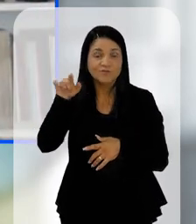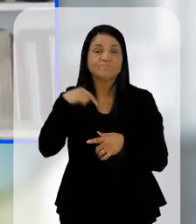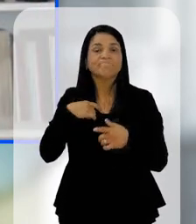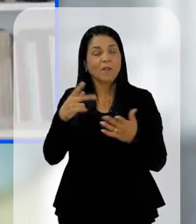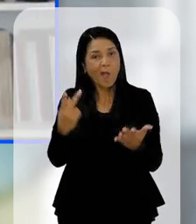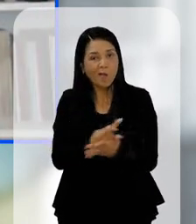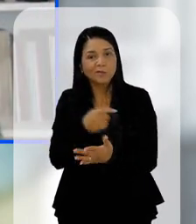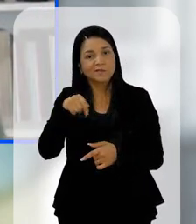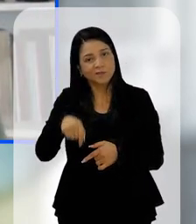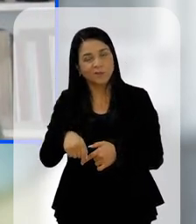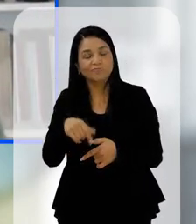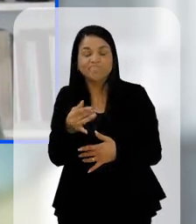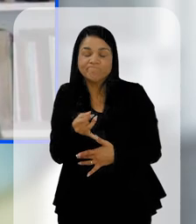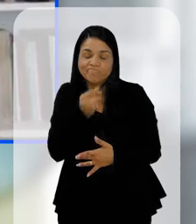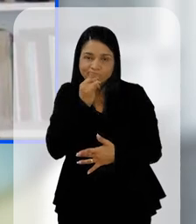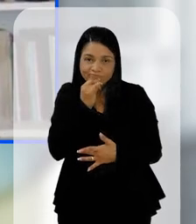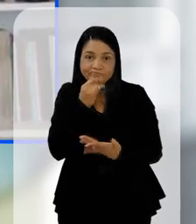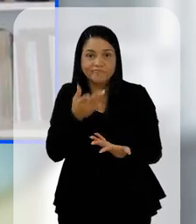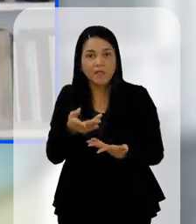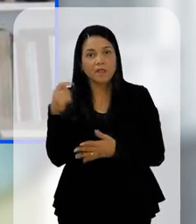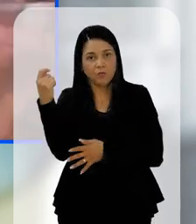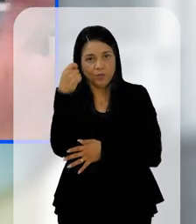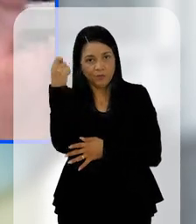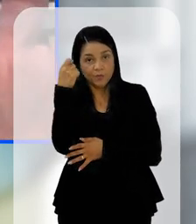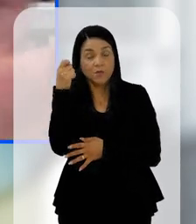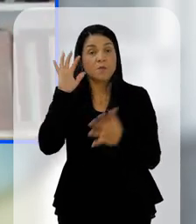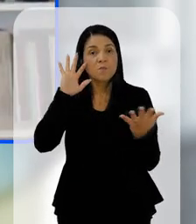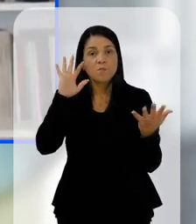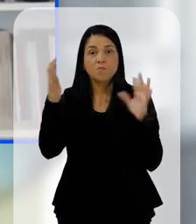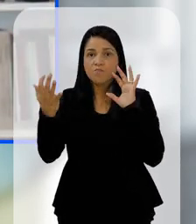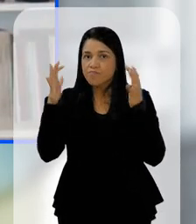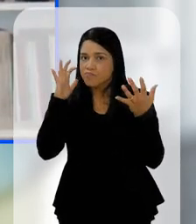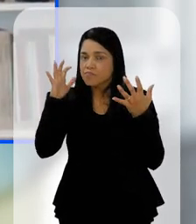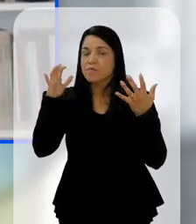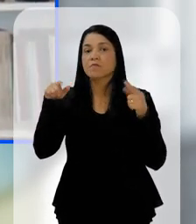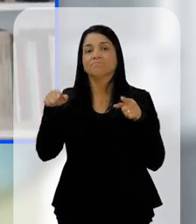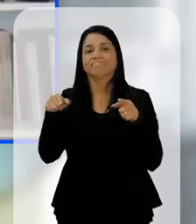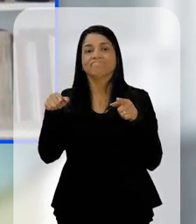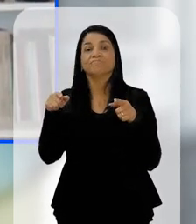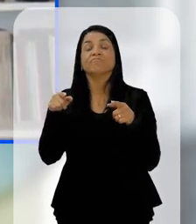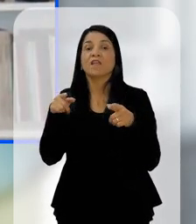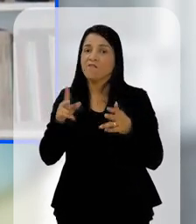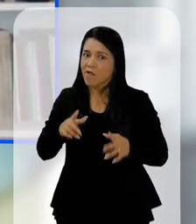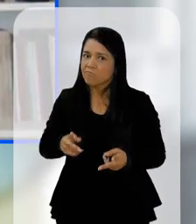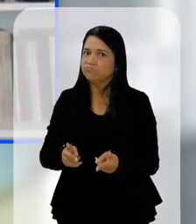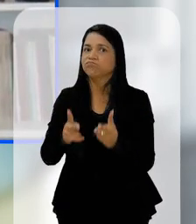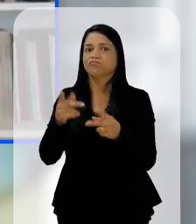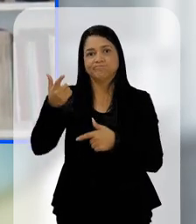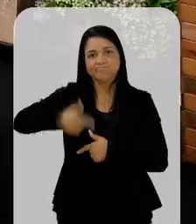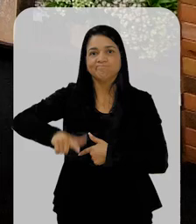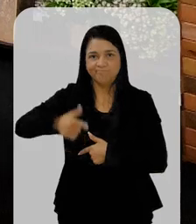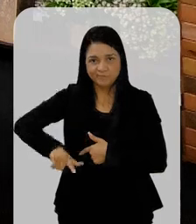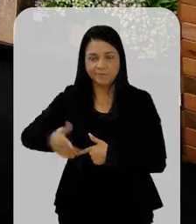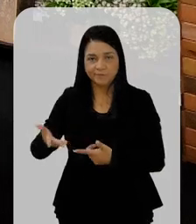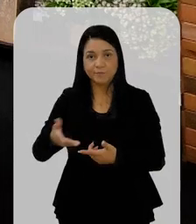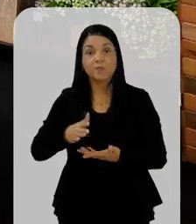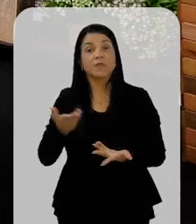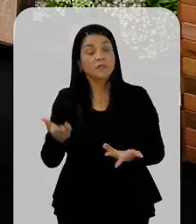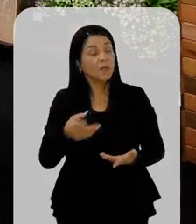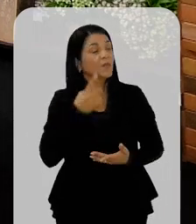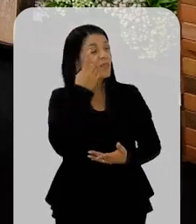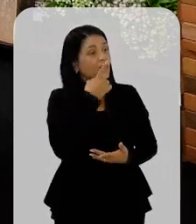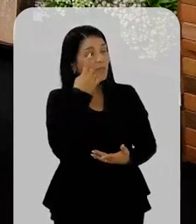fato, aconteceu, lamentavelmente, mas mudanças climáticas estão aí e esses eventos serão recorrentes.